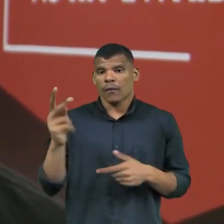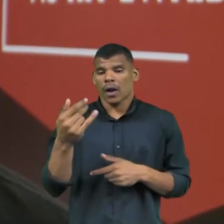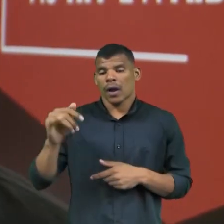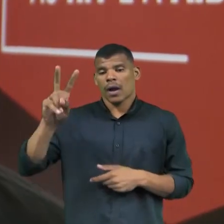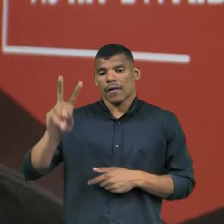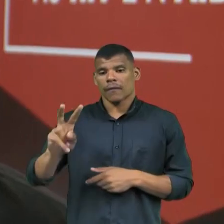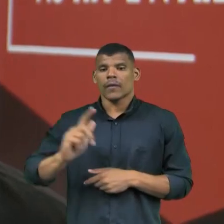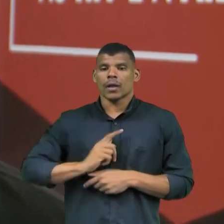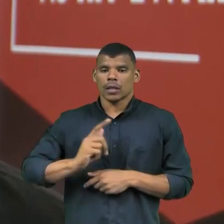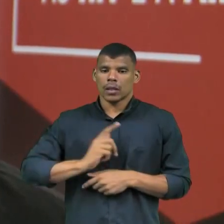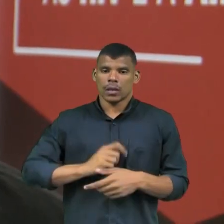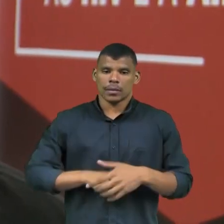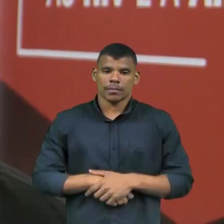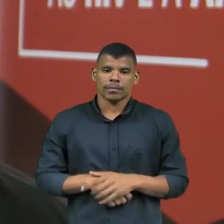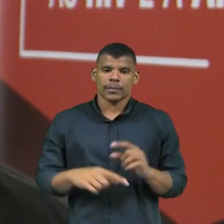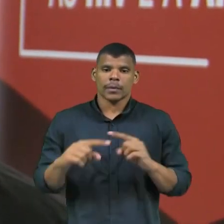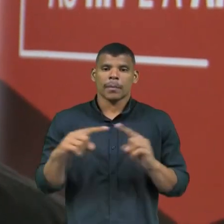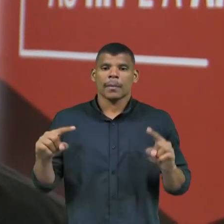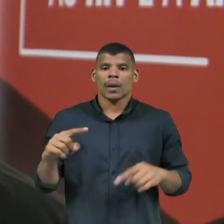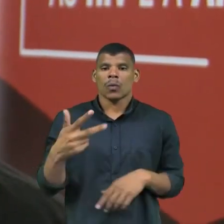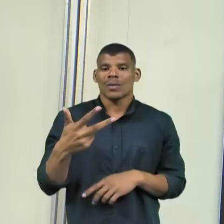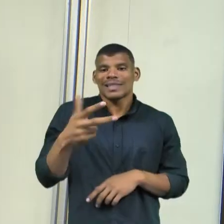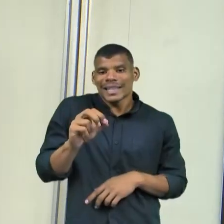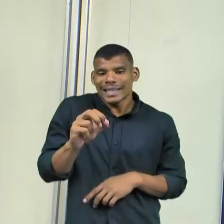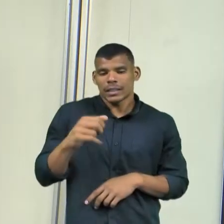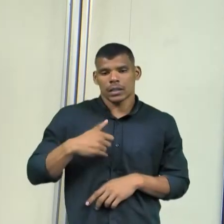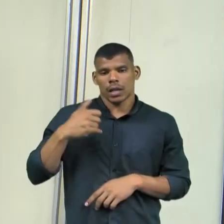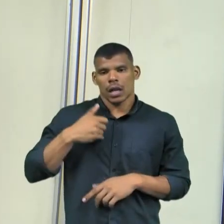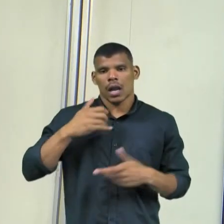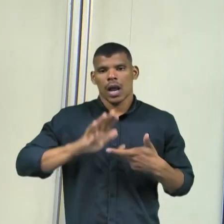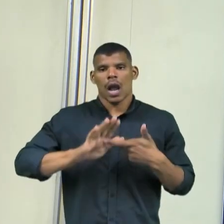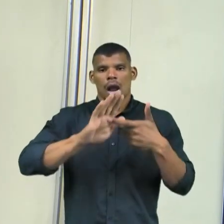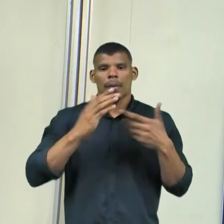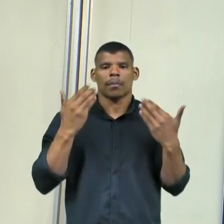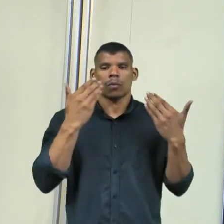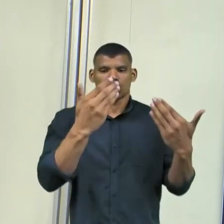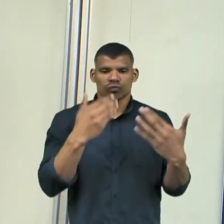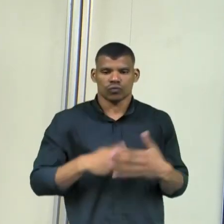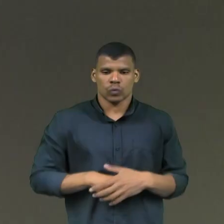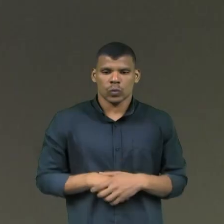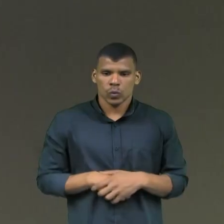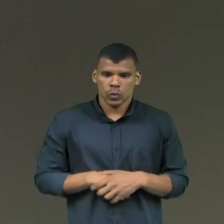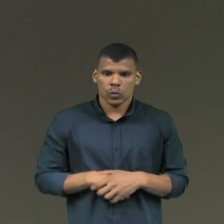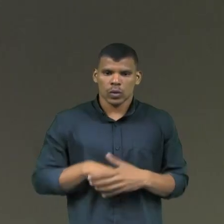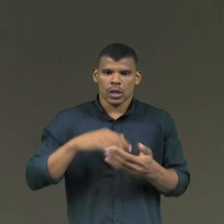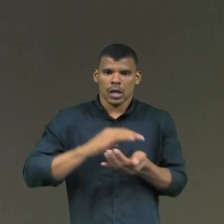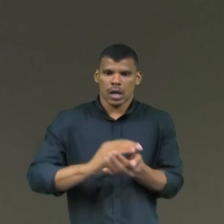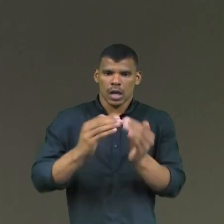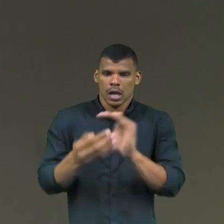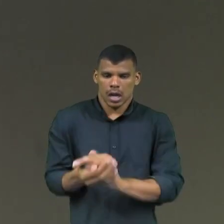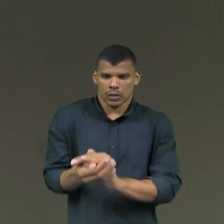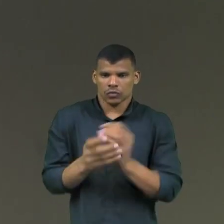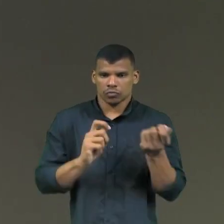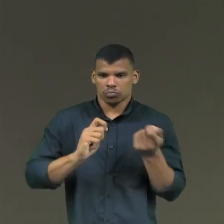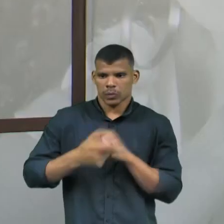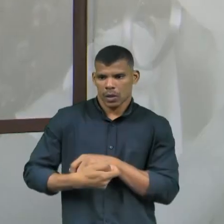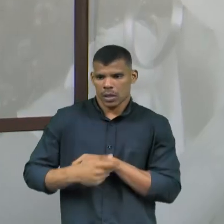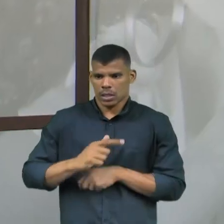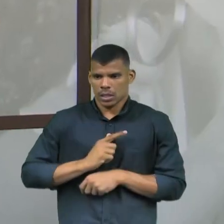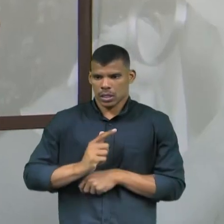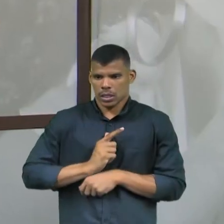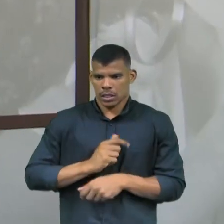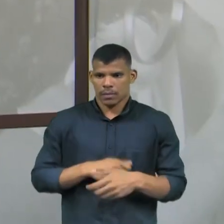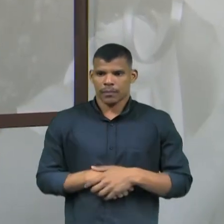revelou a sorologia 8 anos depois. O ator transformou as experiências em arte e é um dos destaques da exposição